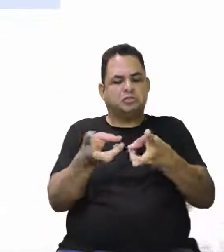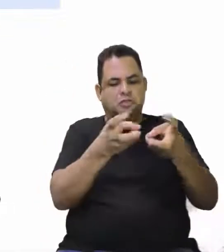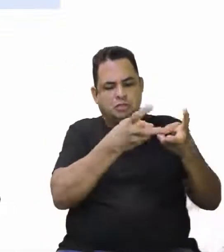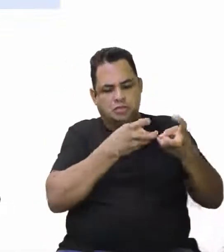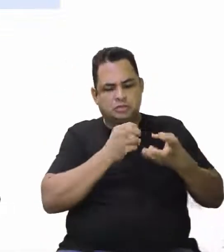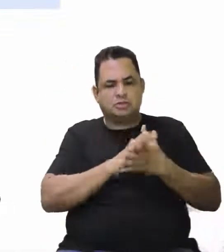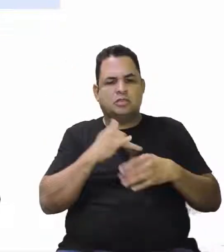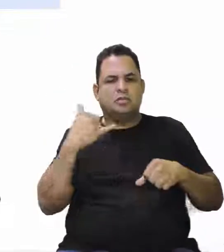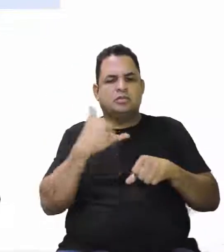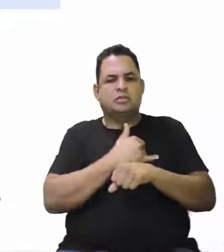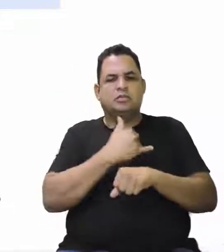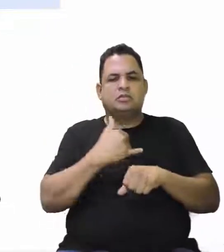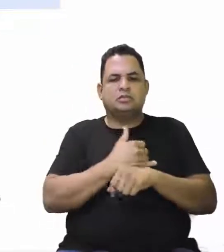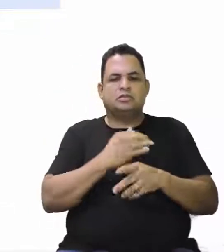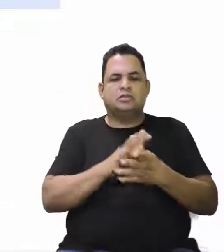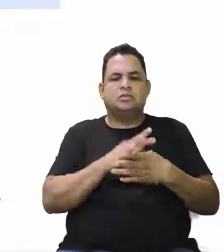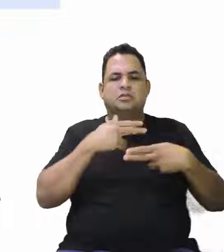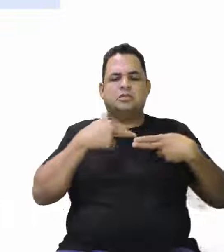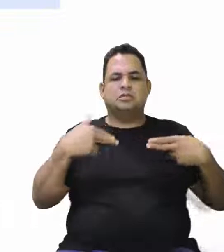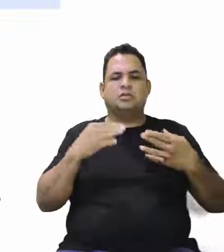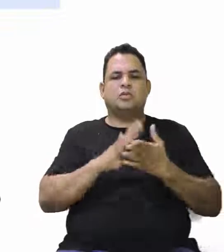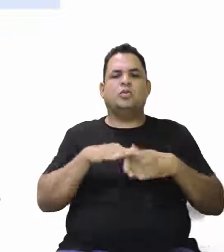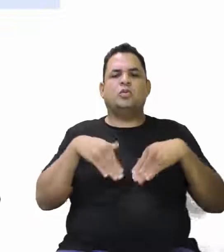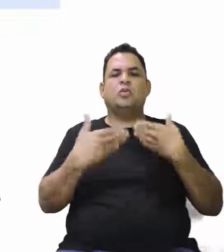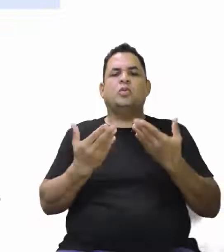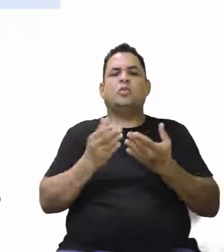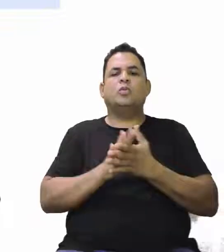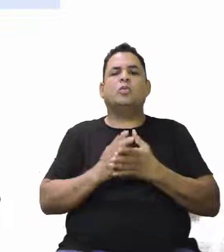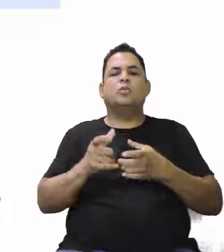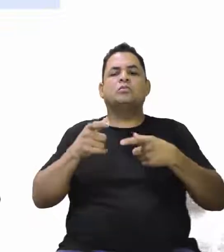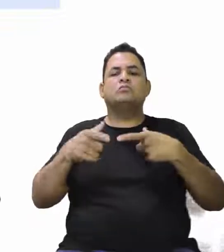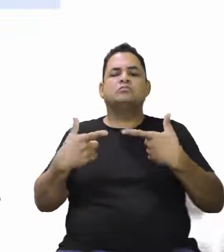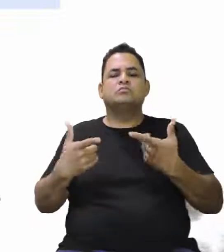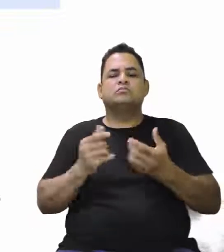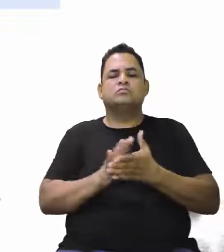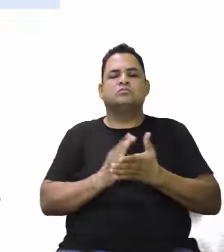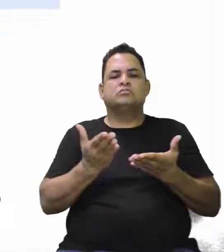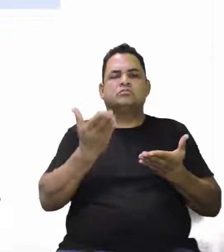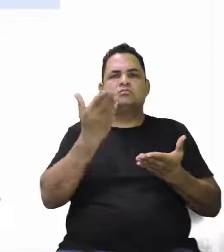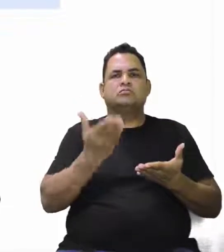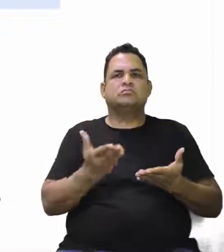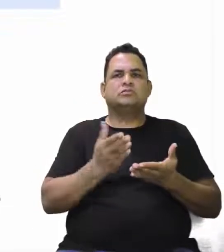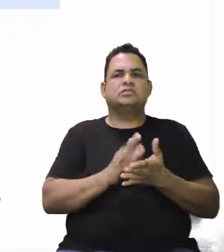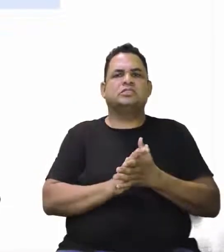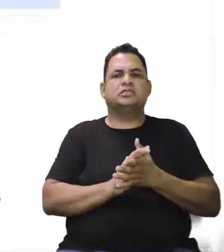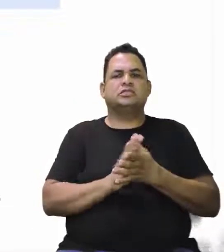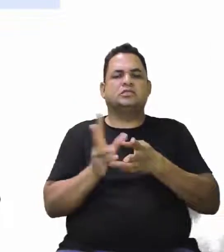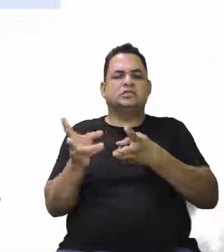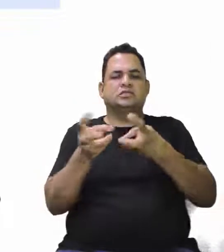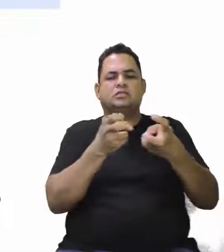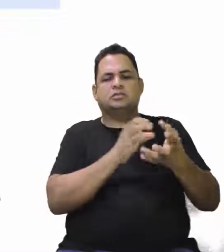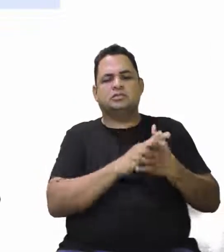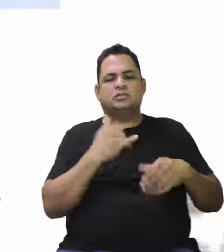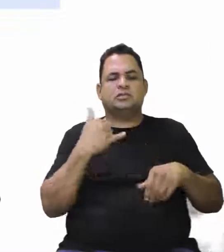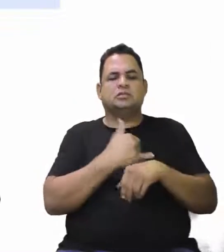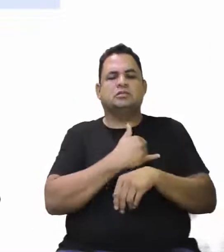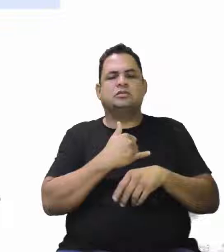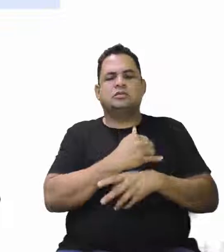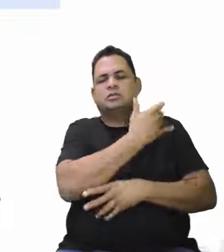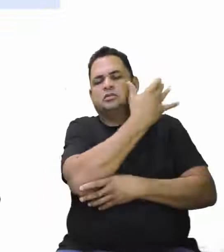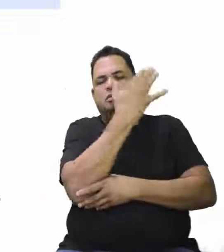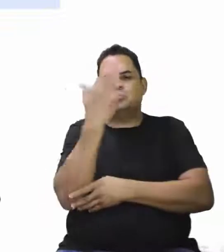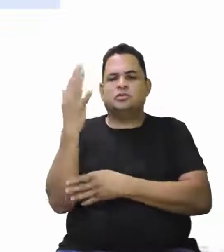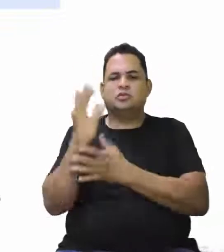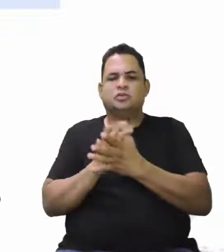Aí eu pergunto para você aí, qual é o setor dessas atividades aí de extrativismo mineral,